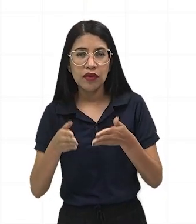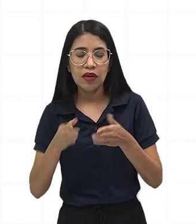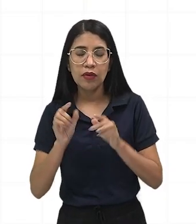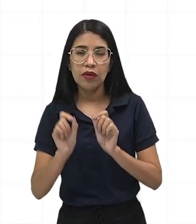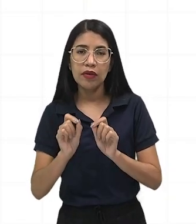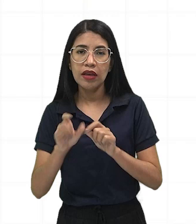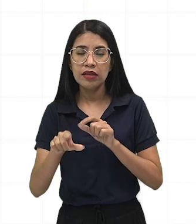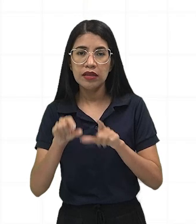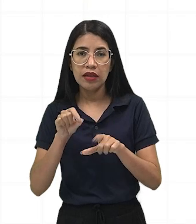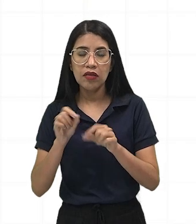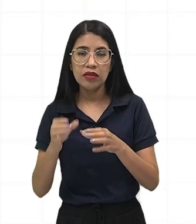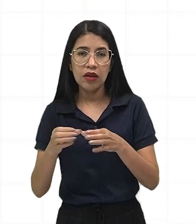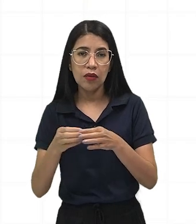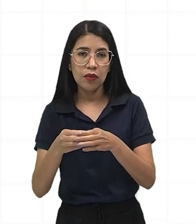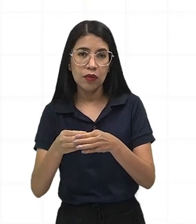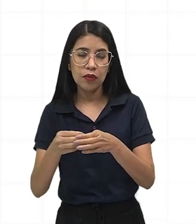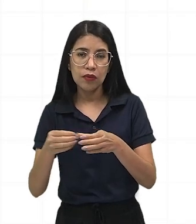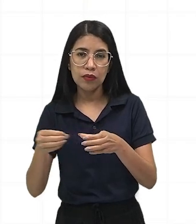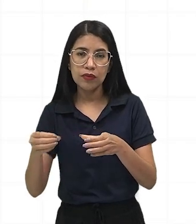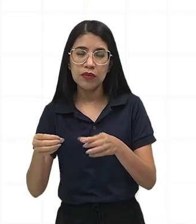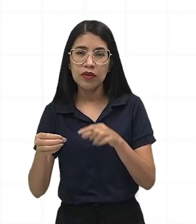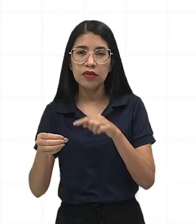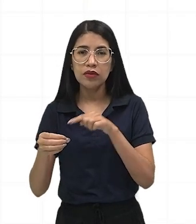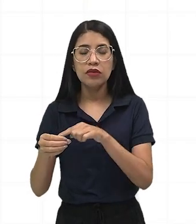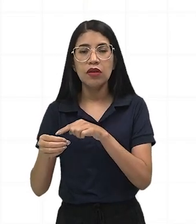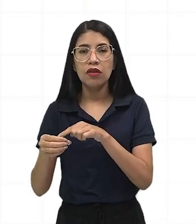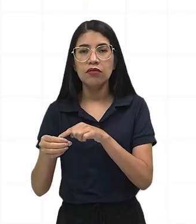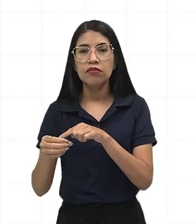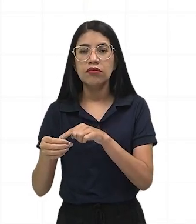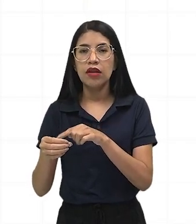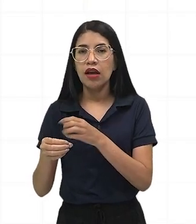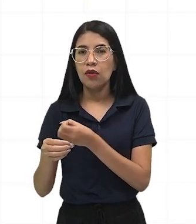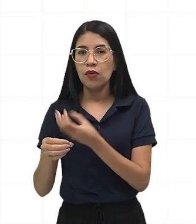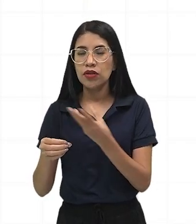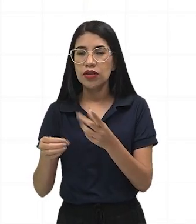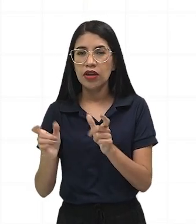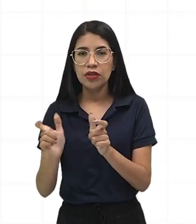foram selecionados esses indivíduos aqui,